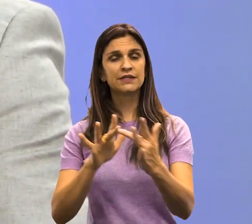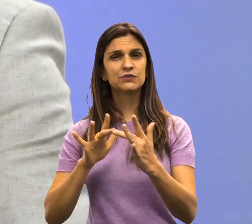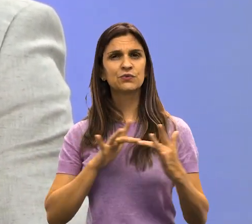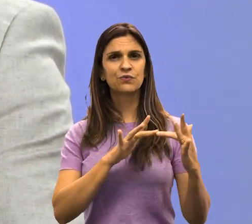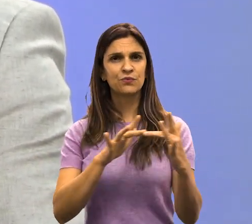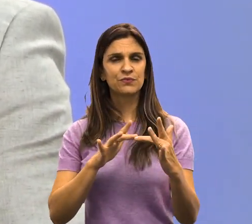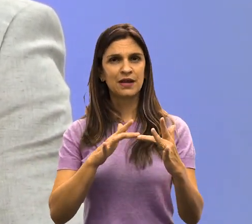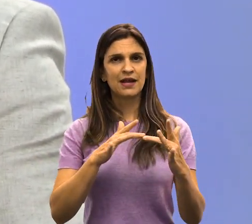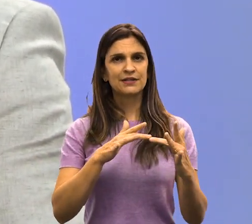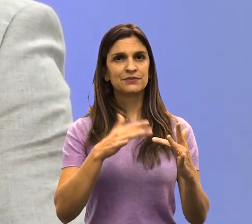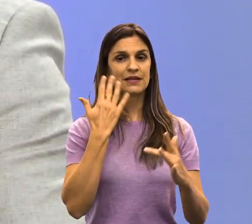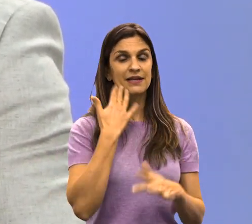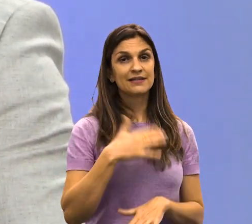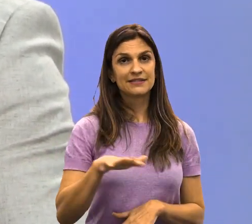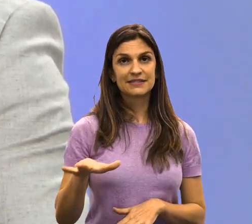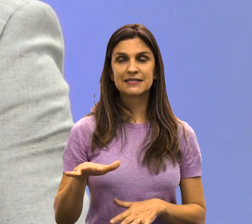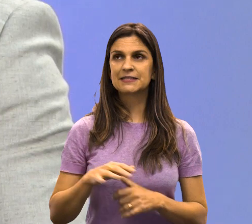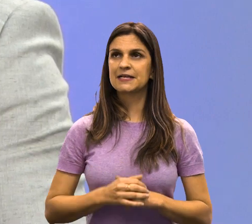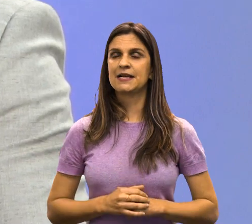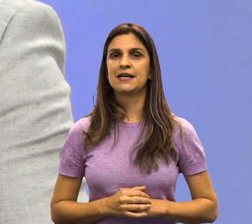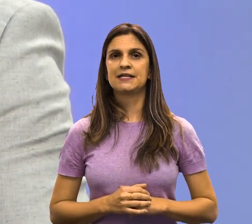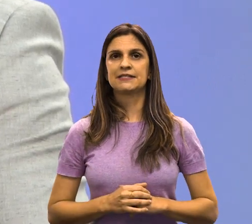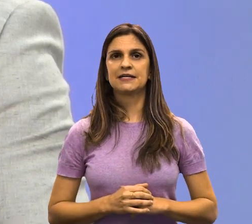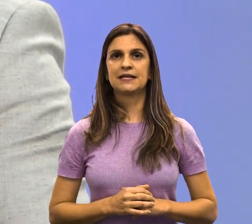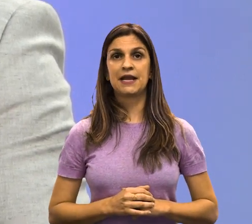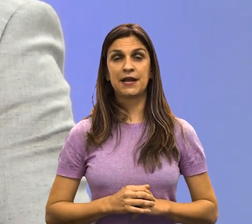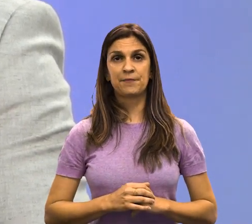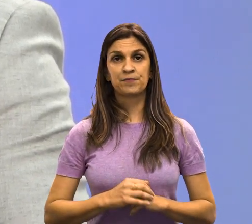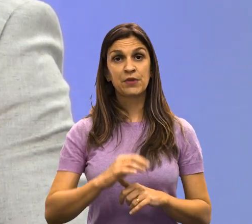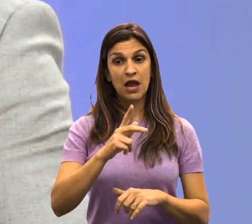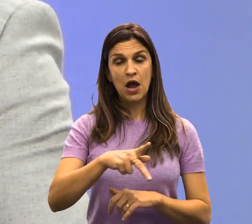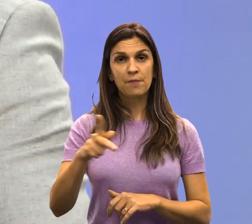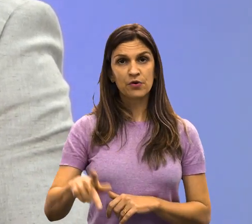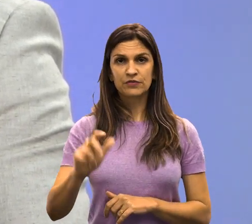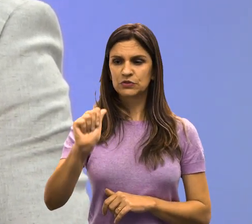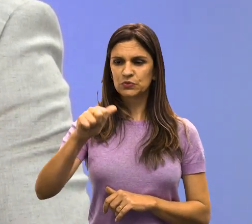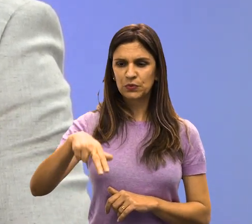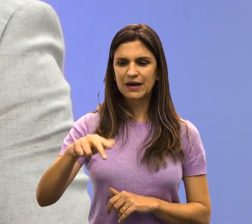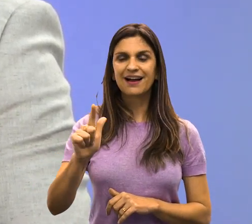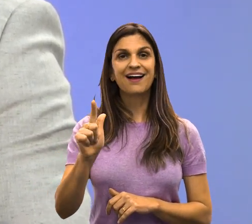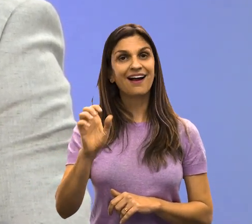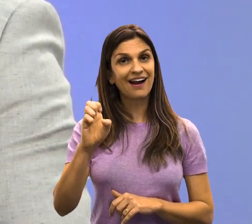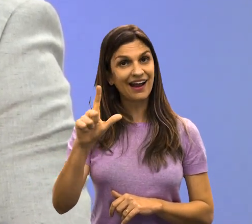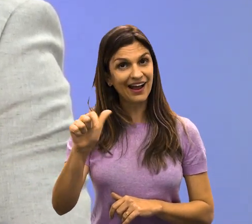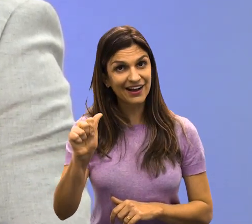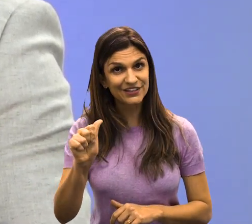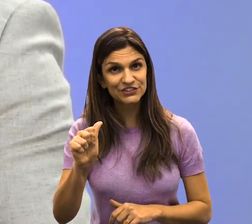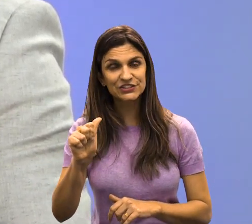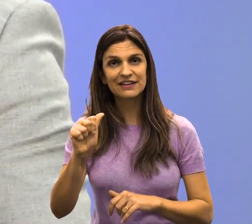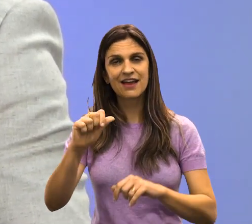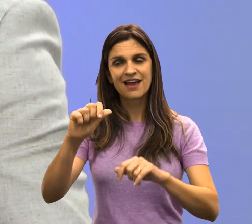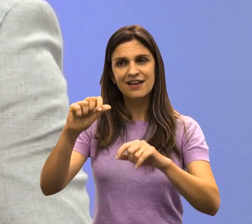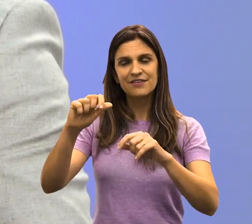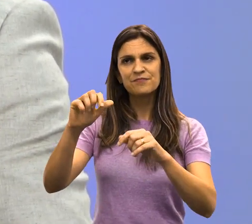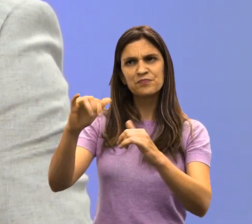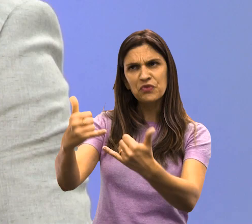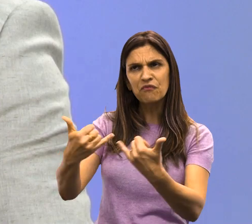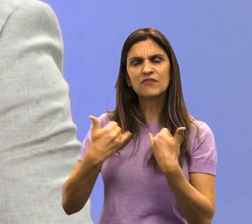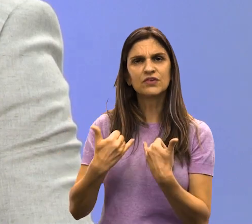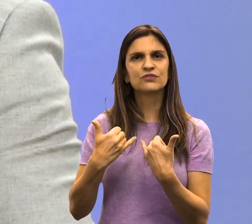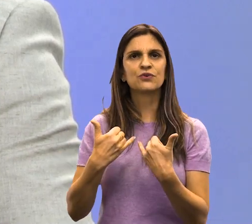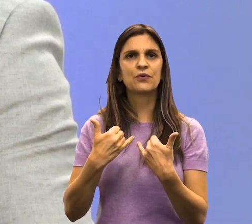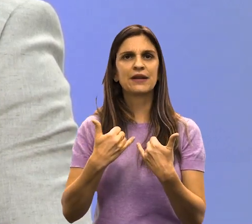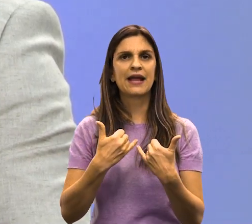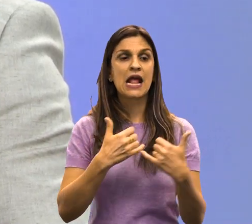sequência, nós fomos provocados pela professora Angela Maria sobre a situação dos